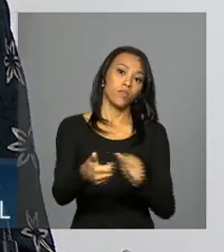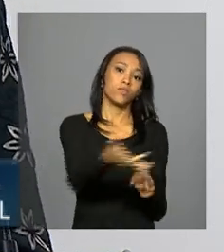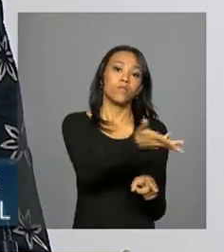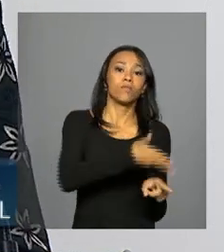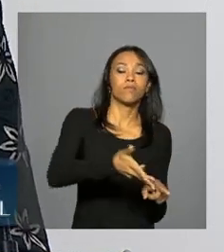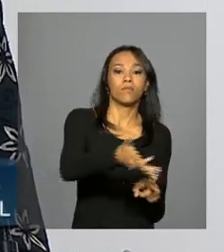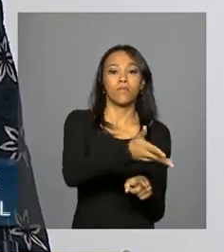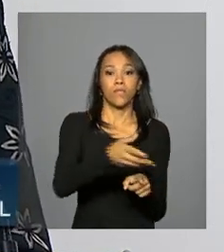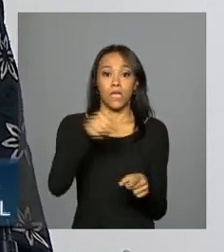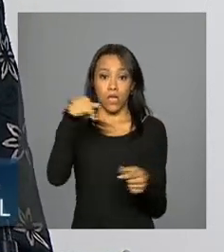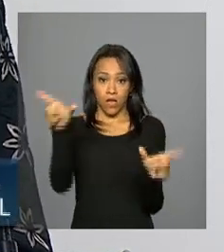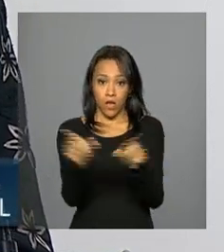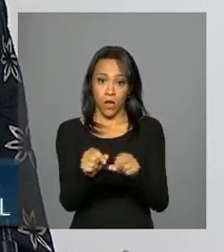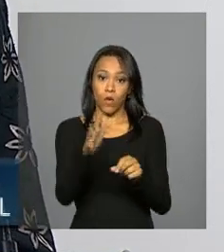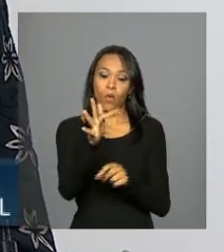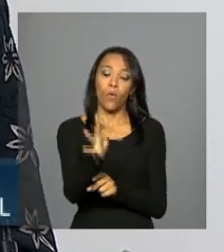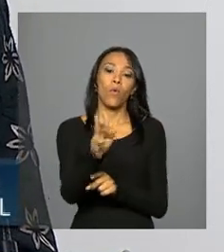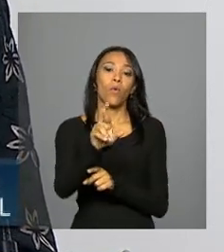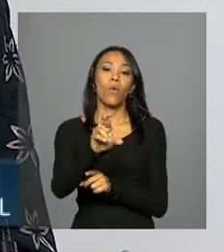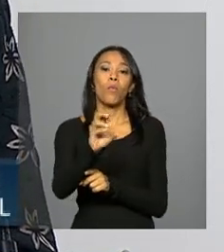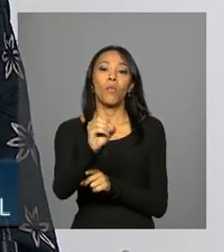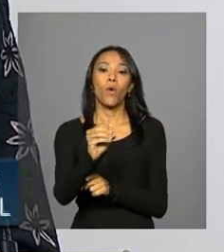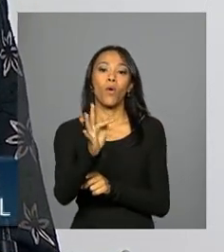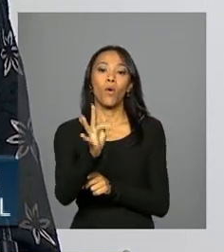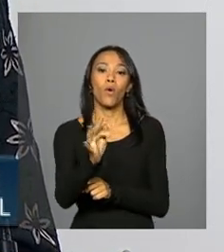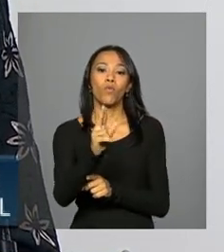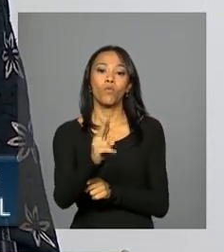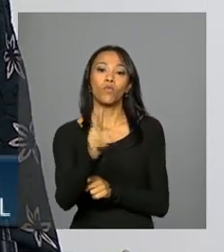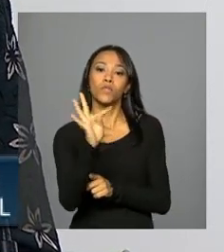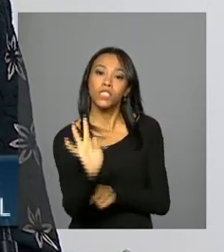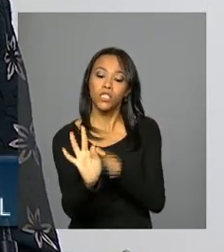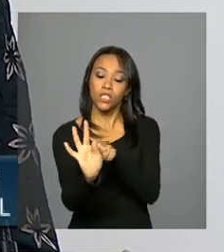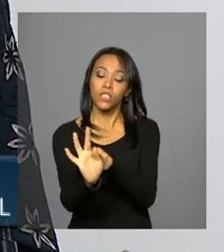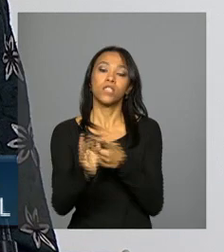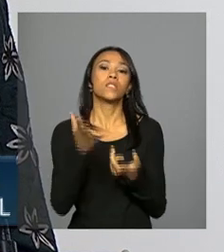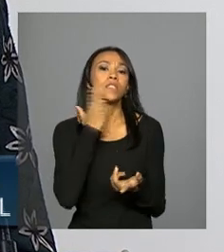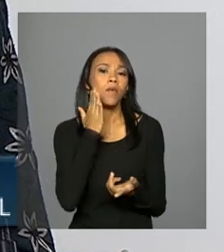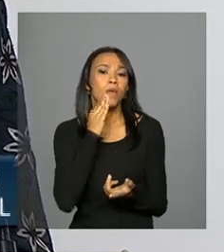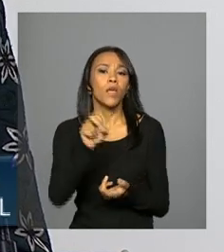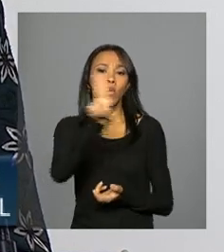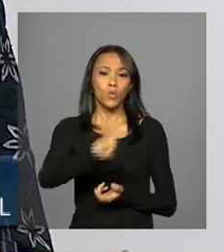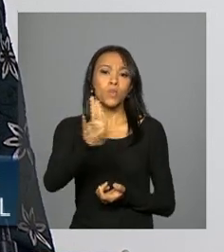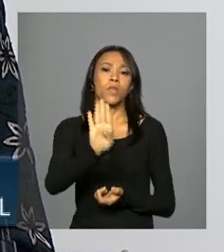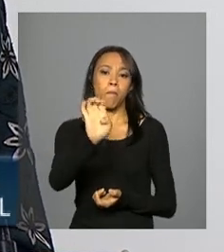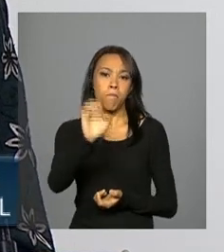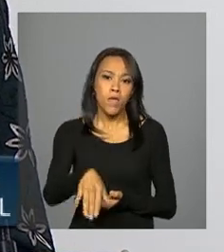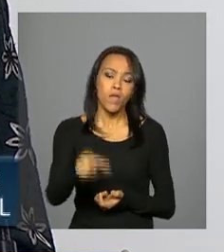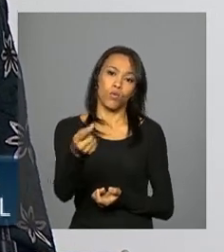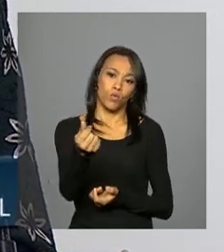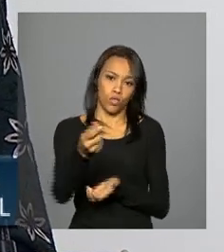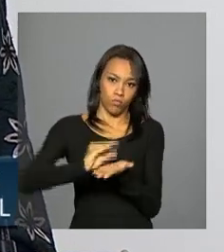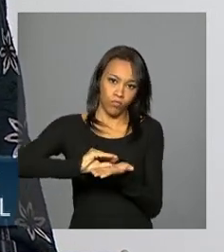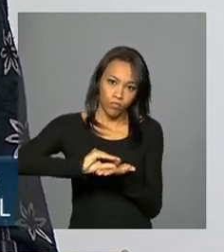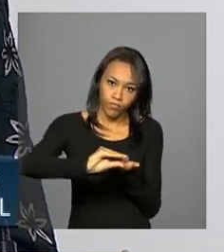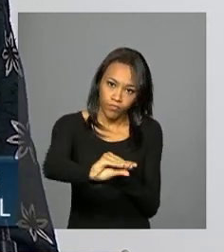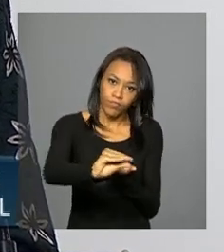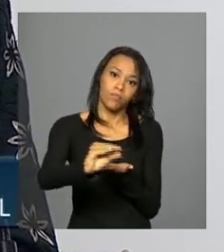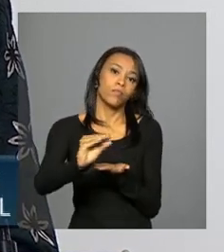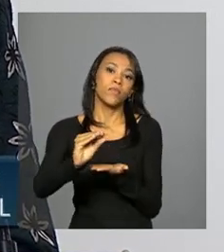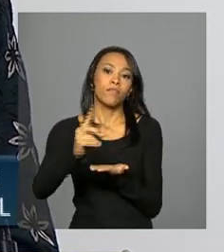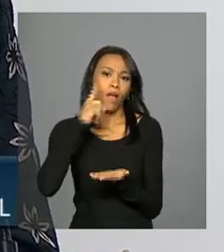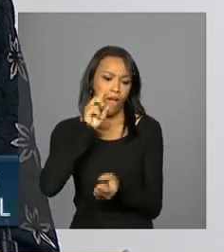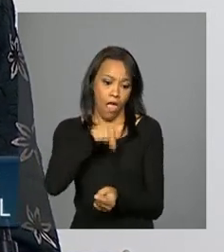os patrocinadores tenham mais confiança na boa aplicação dos recursos investidos e que